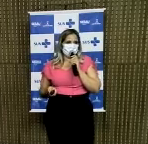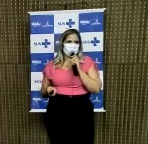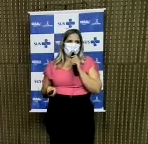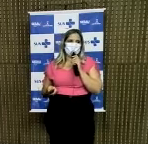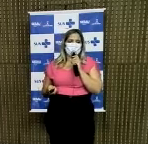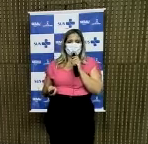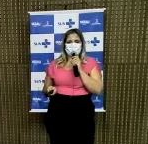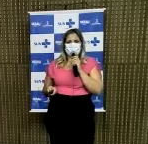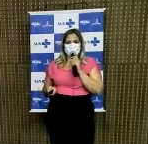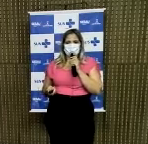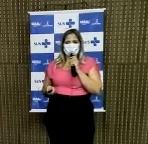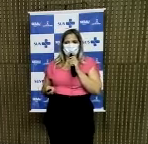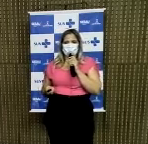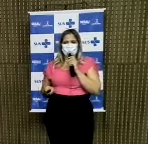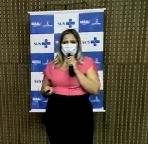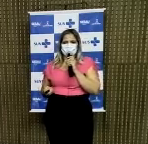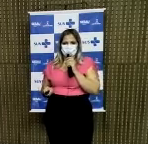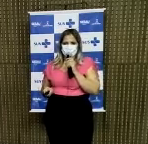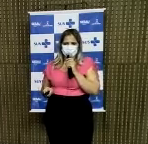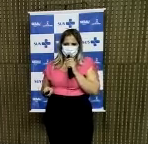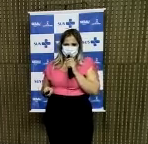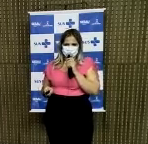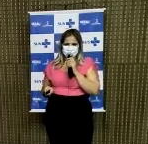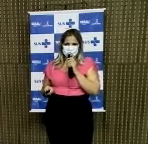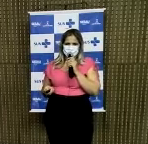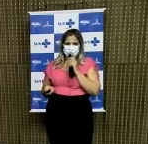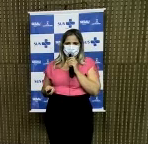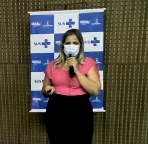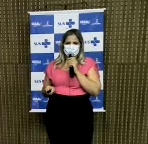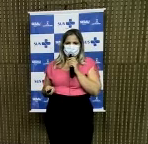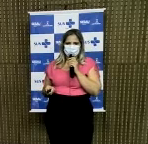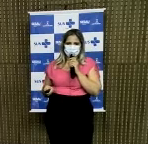no CENIF na escola para melhorar esse indicador.